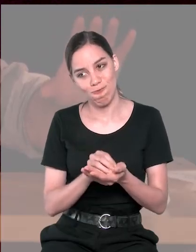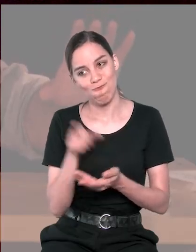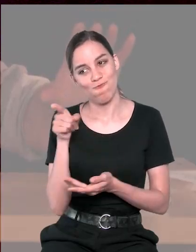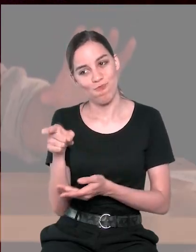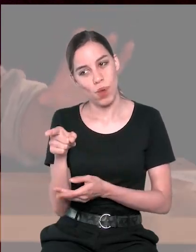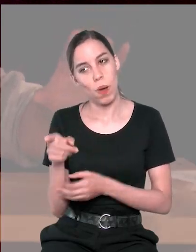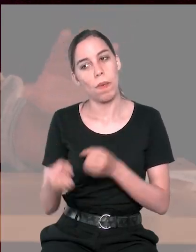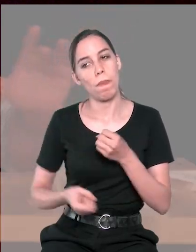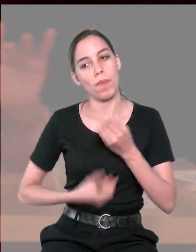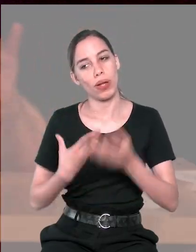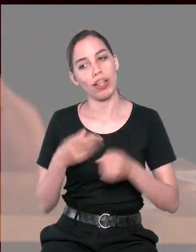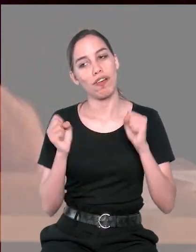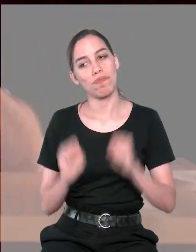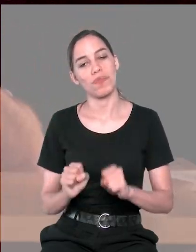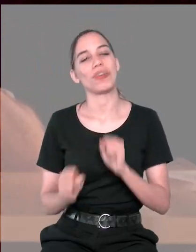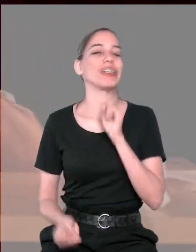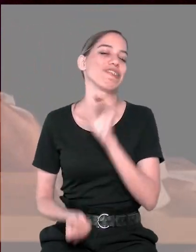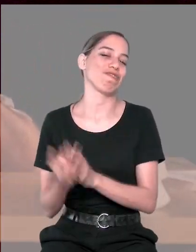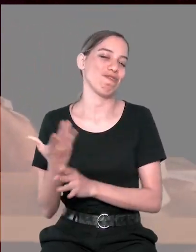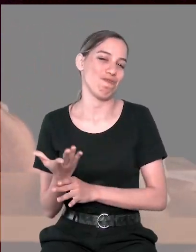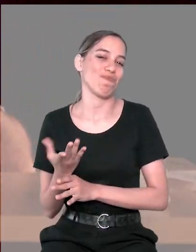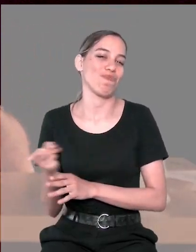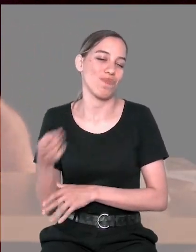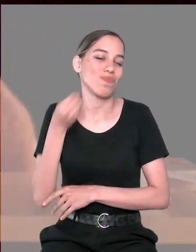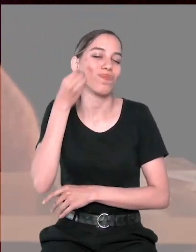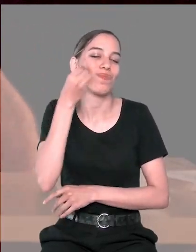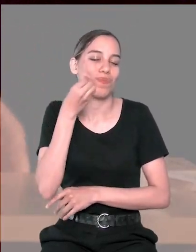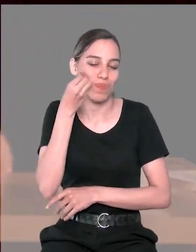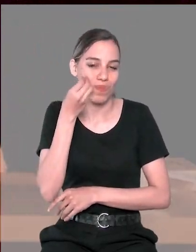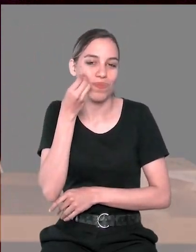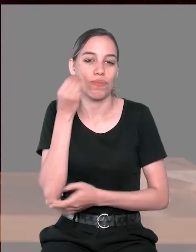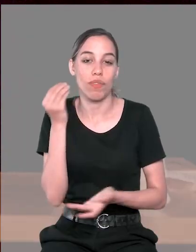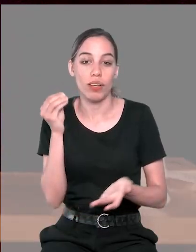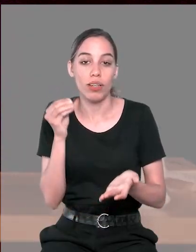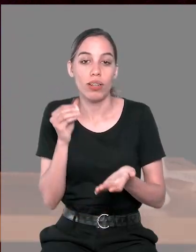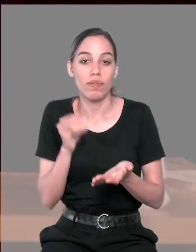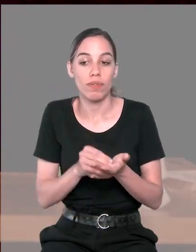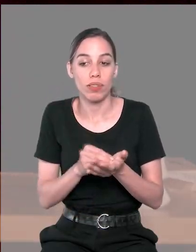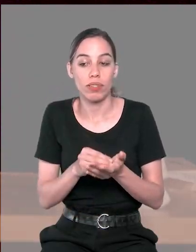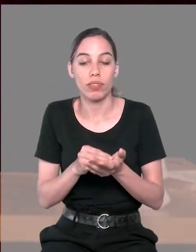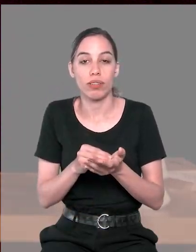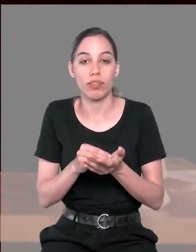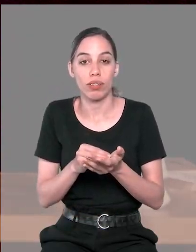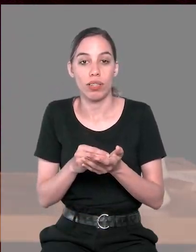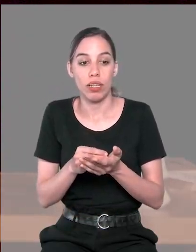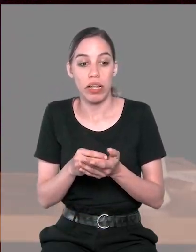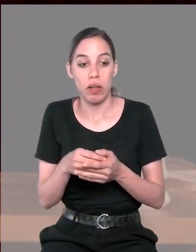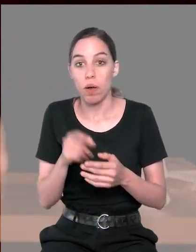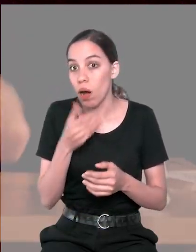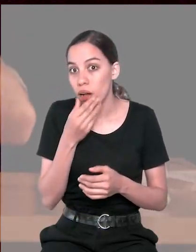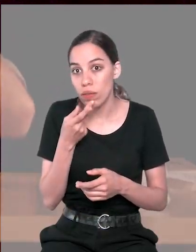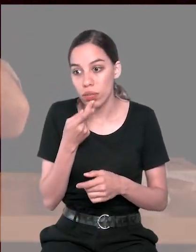poderia surgir. Aquele campo, a experiência daquela falta, sabe, de você buscar. E ele falava, quando você